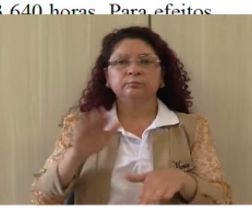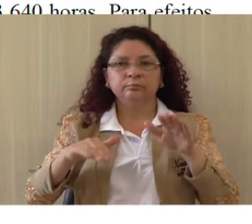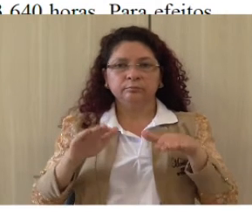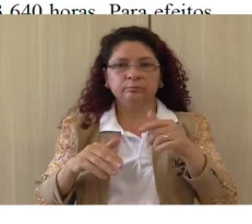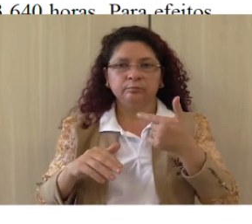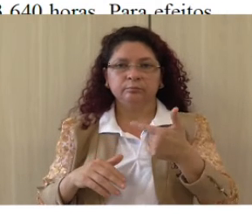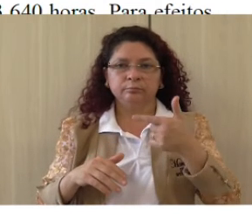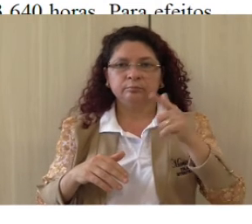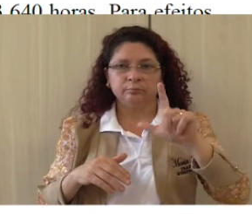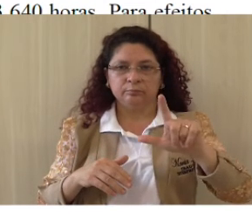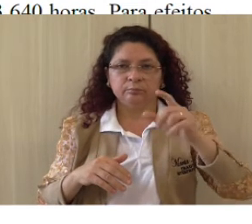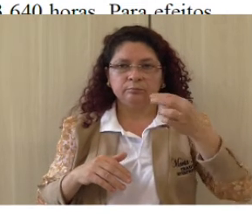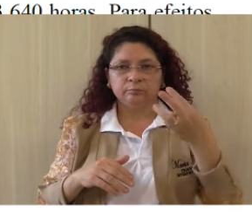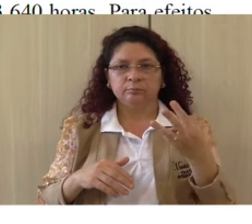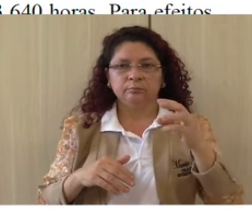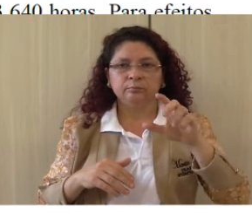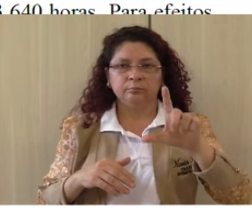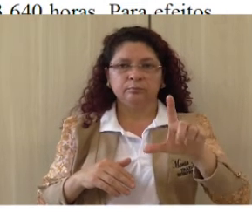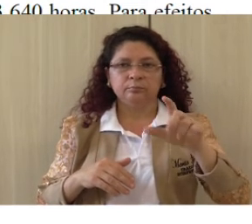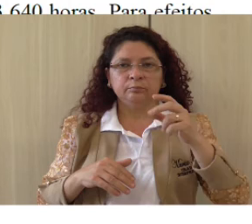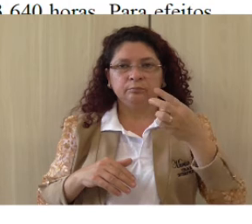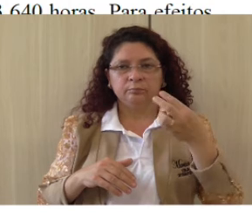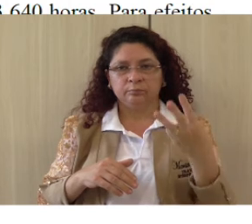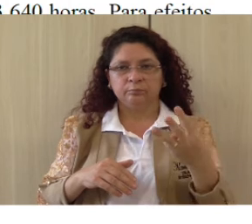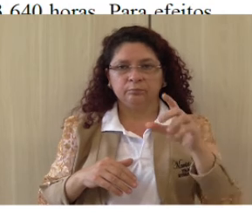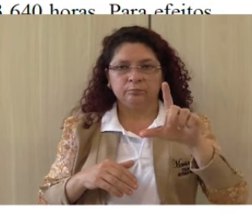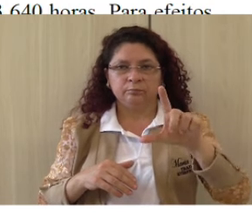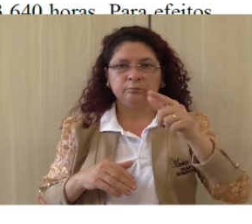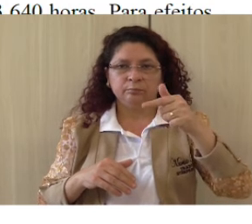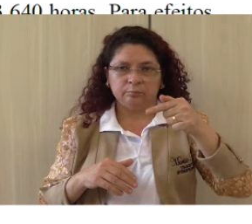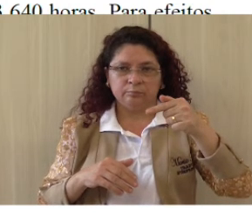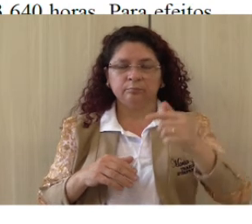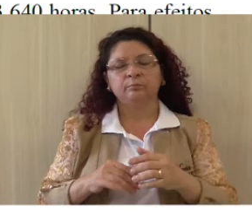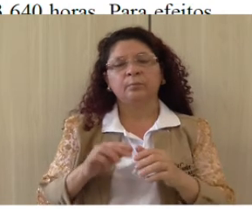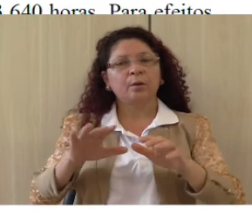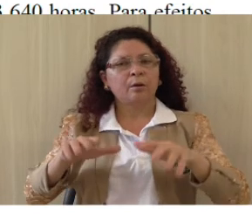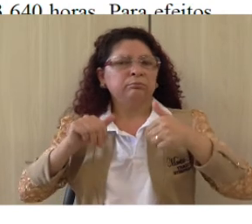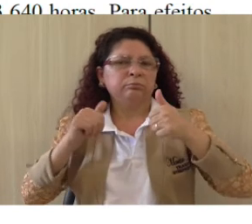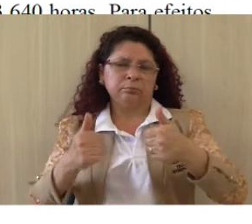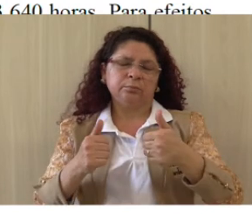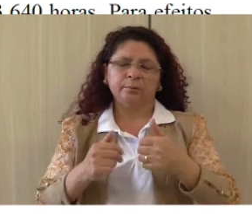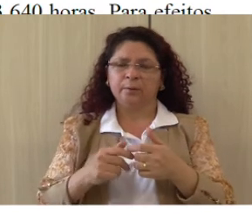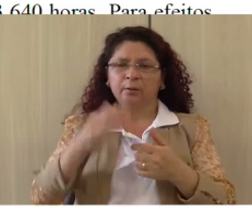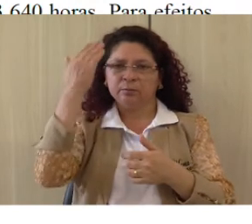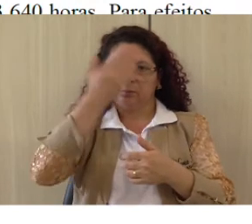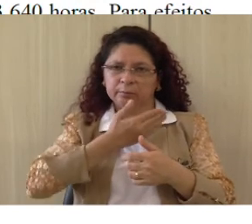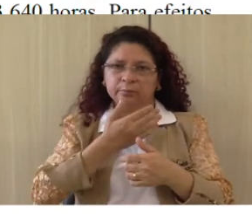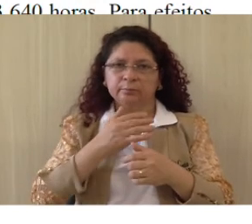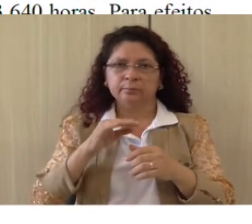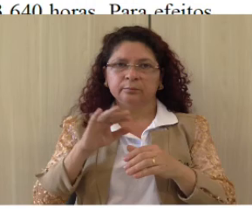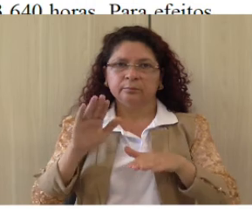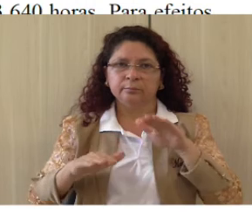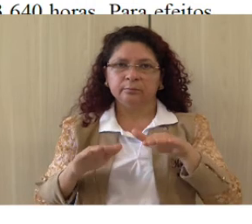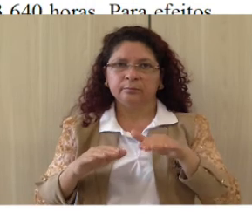L1, L3, L5 e L7, não aprovado no procedimento de heteroidentificação